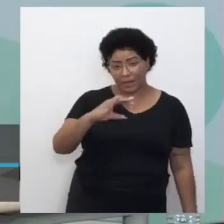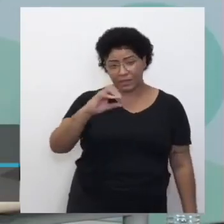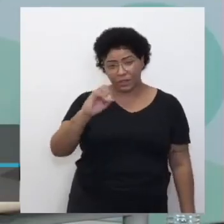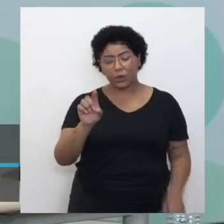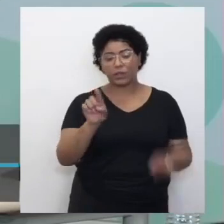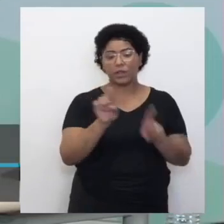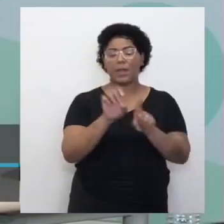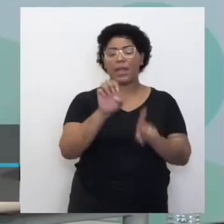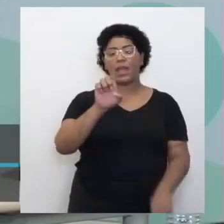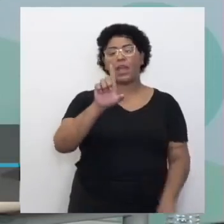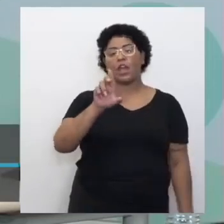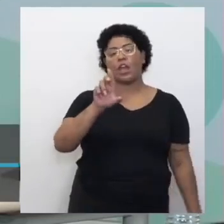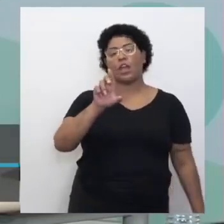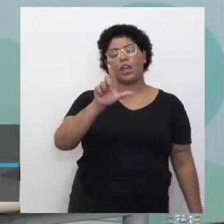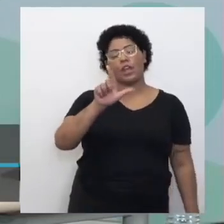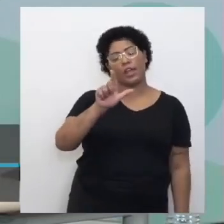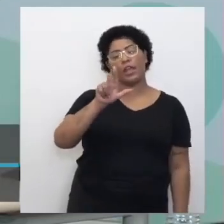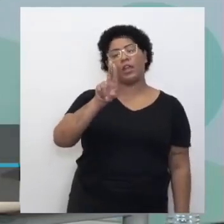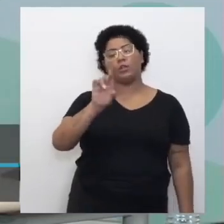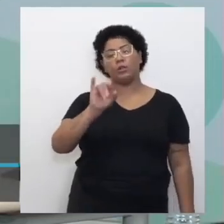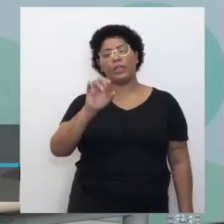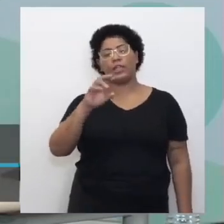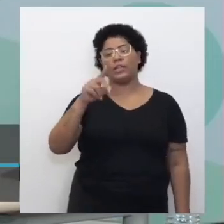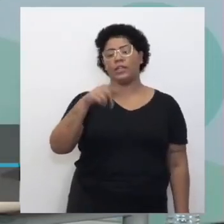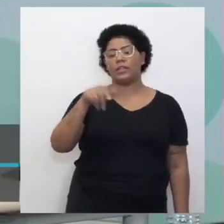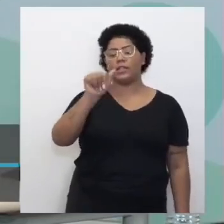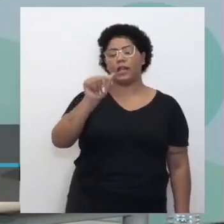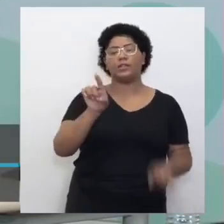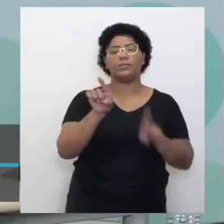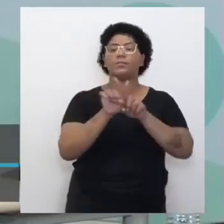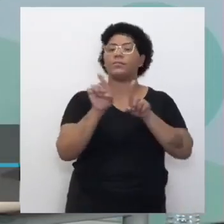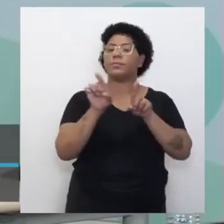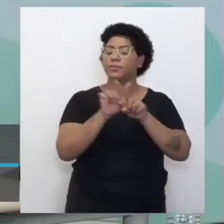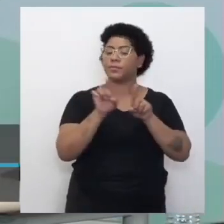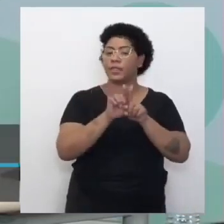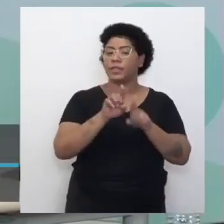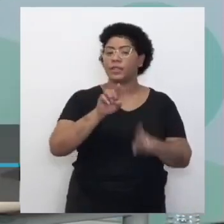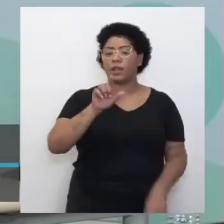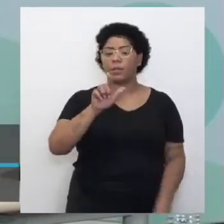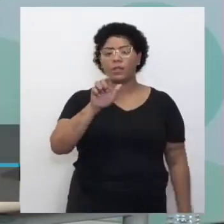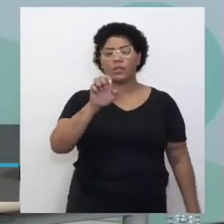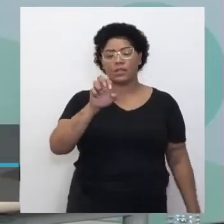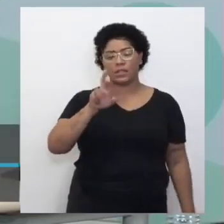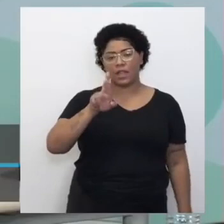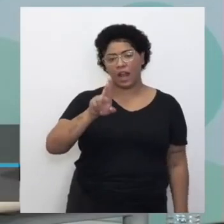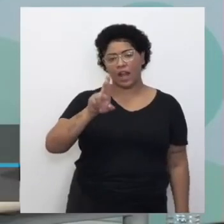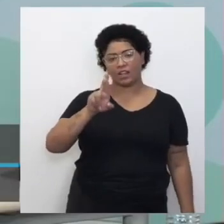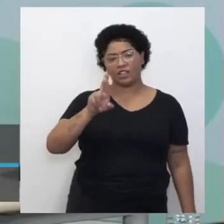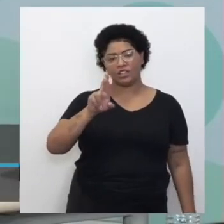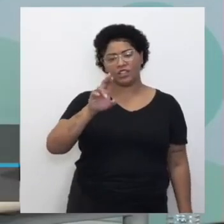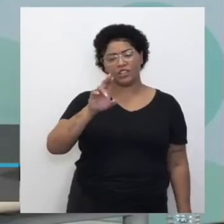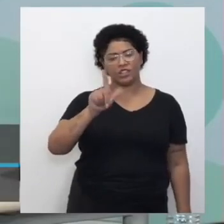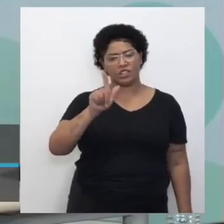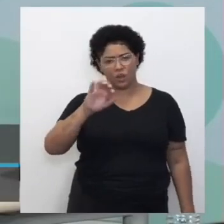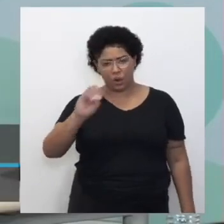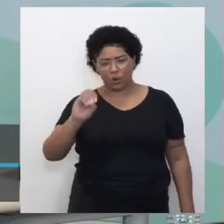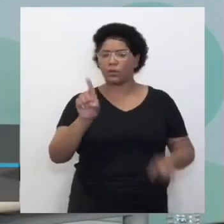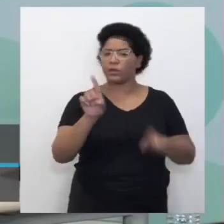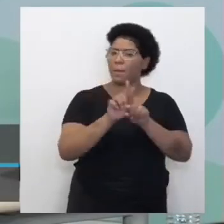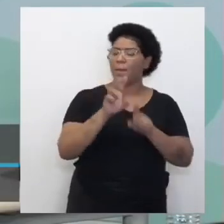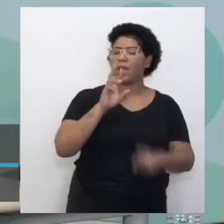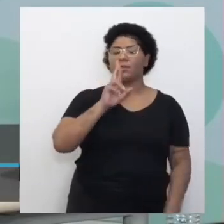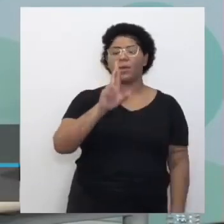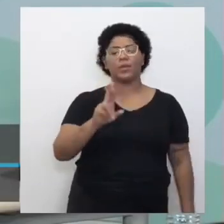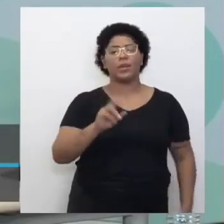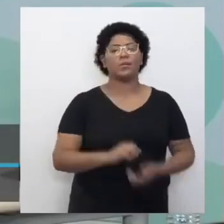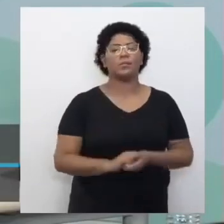aqui de São Paulo, os alunos do professor Sérgio de Araraquara e os alunos da professora Patrícia de Pirassununga. E aí, professora